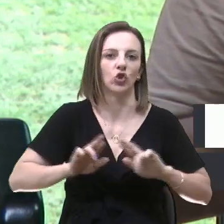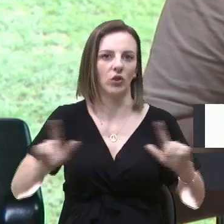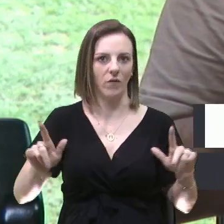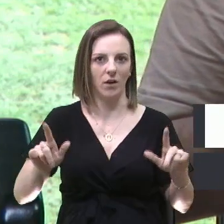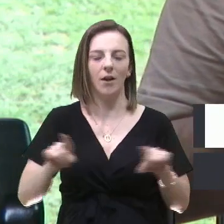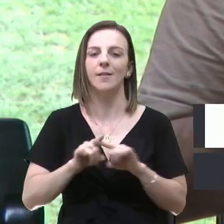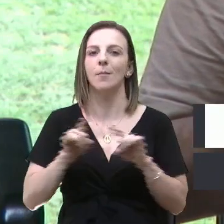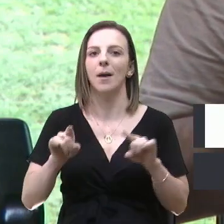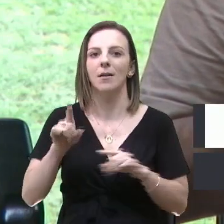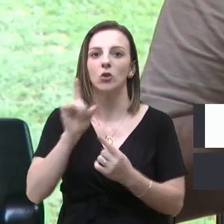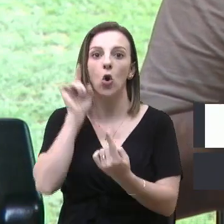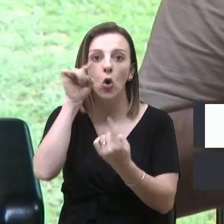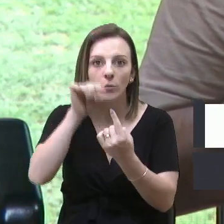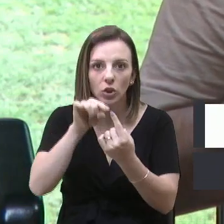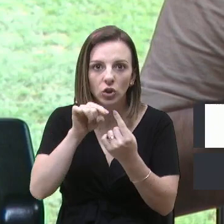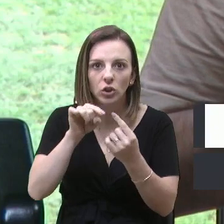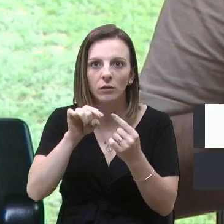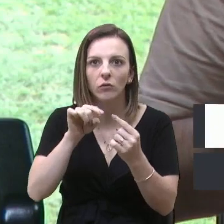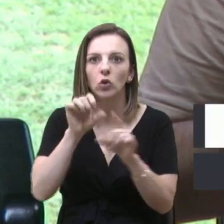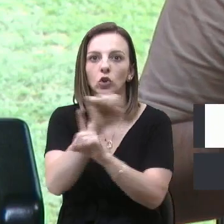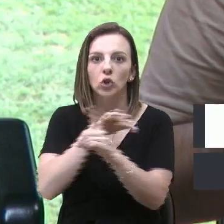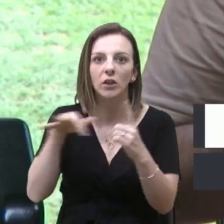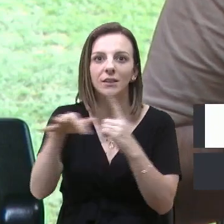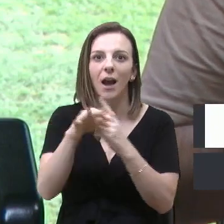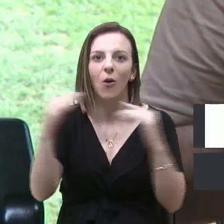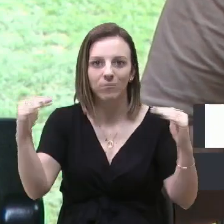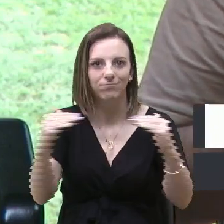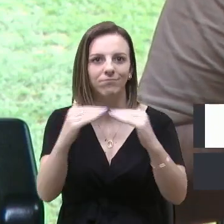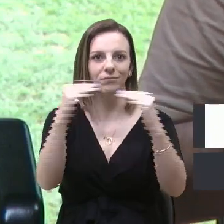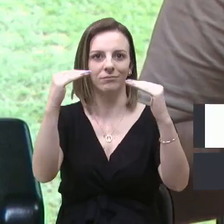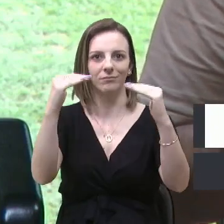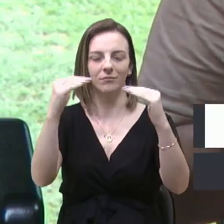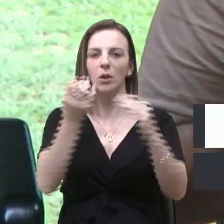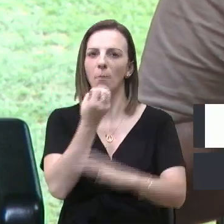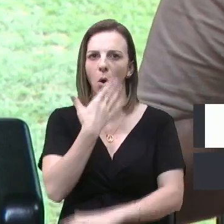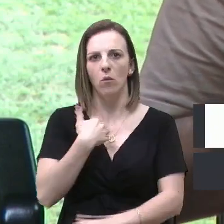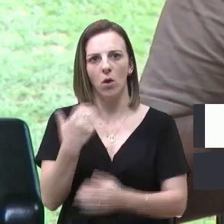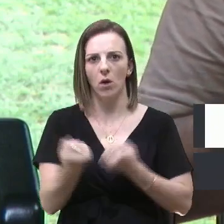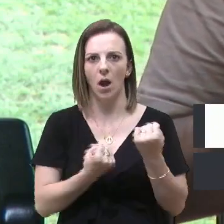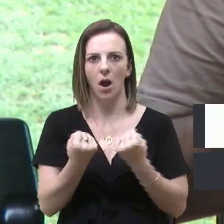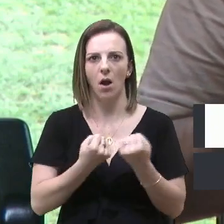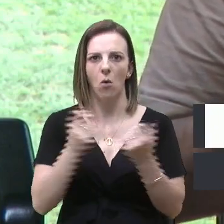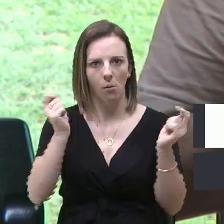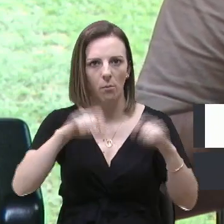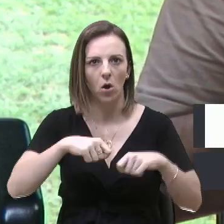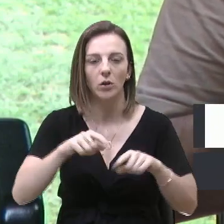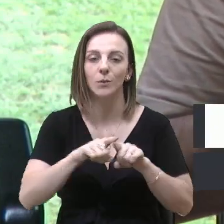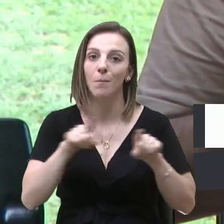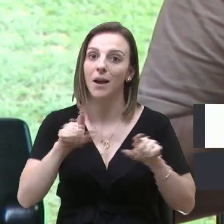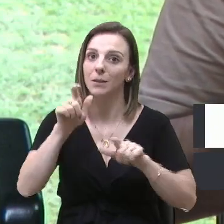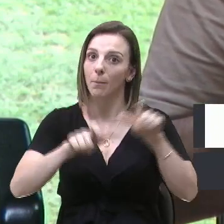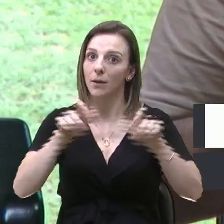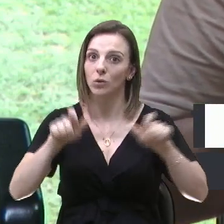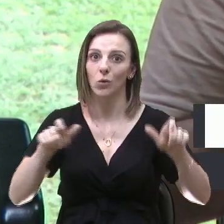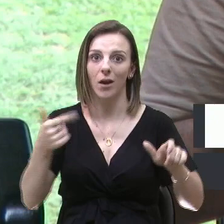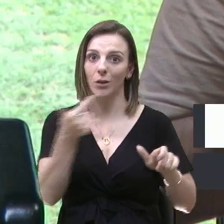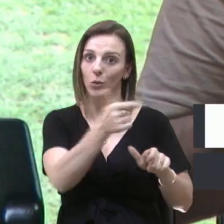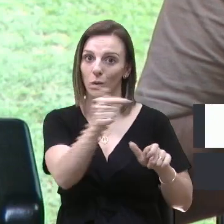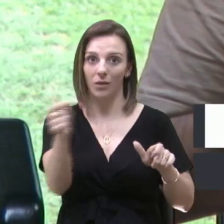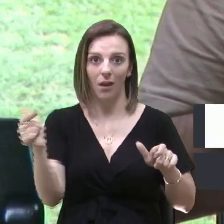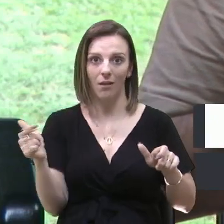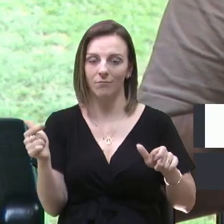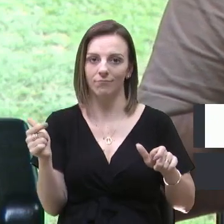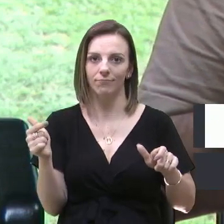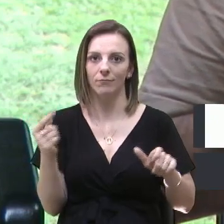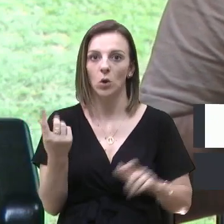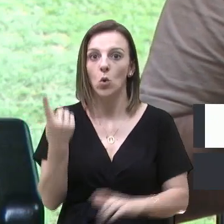social. Que bom que eu tenho um veículo e eu posso andar. Mas tem pessoas que não têm, que a única solução é ficar numa parada